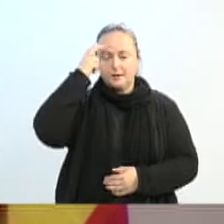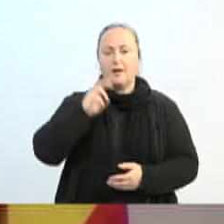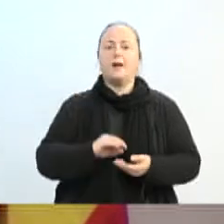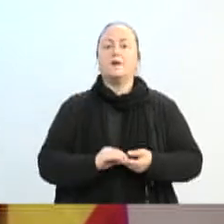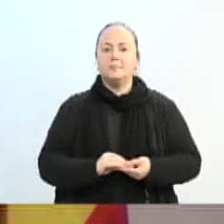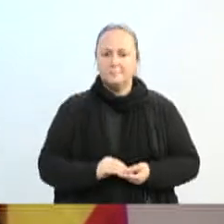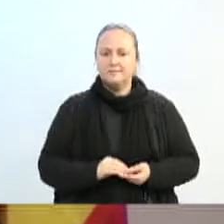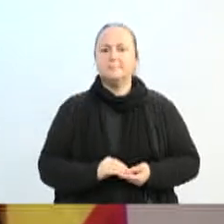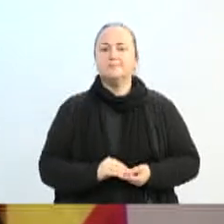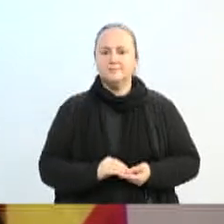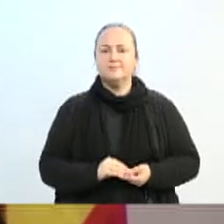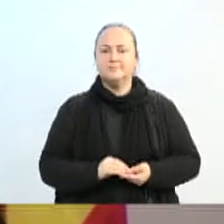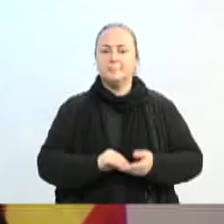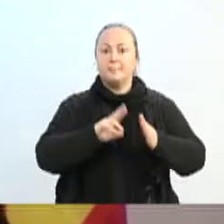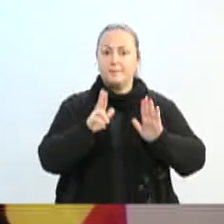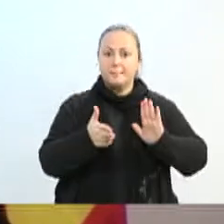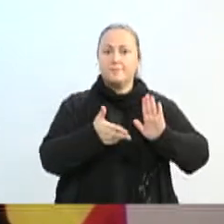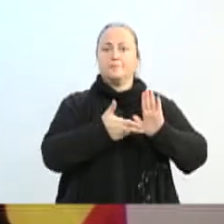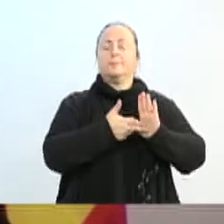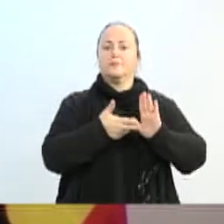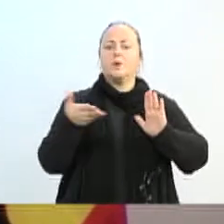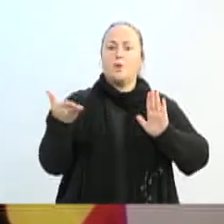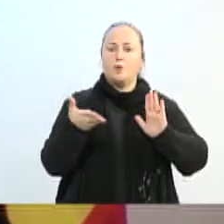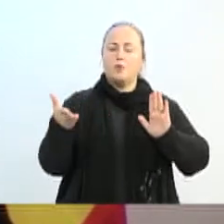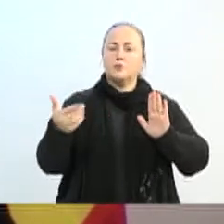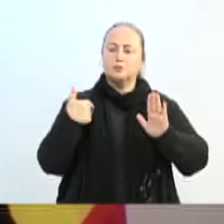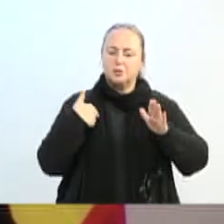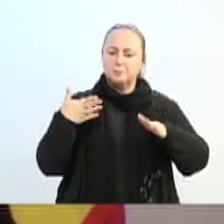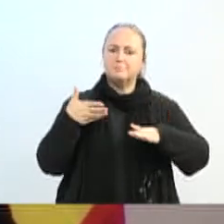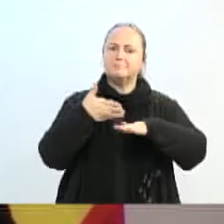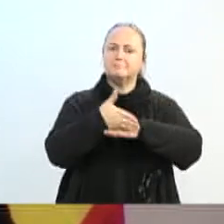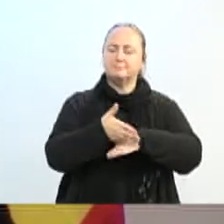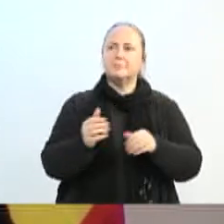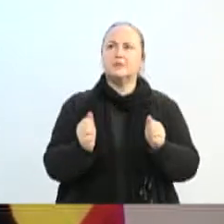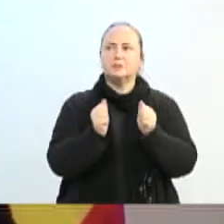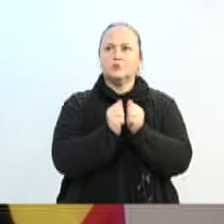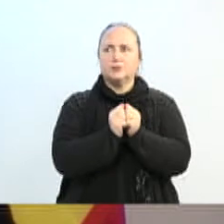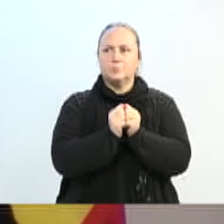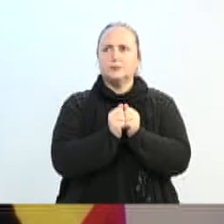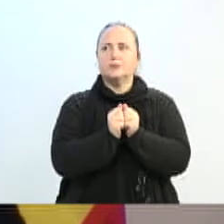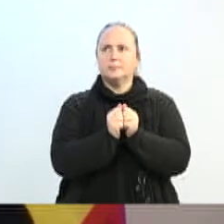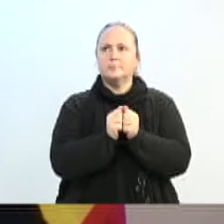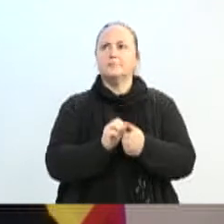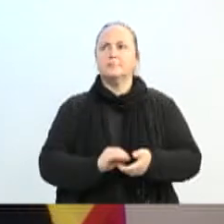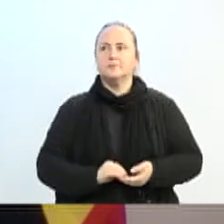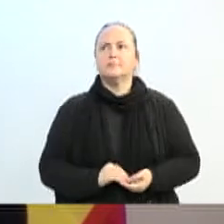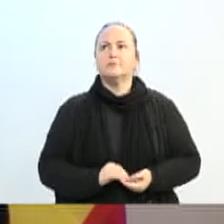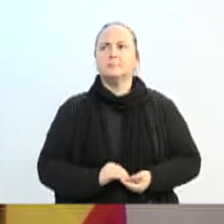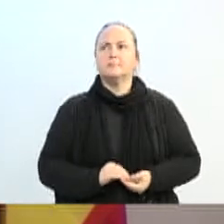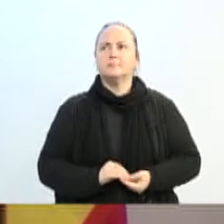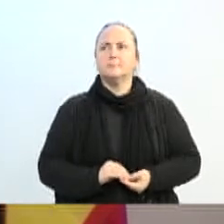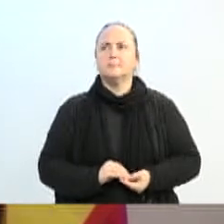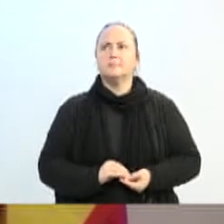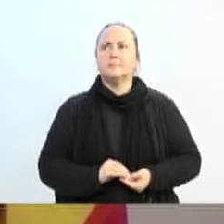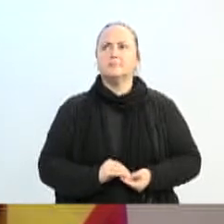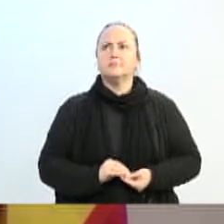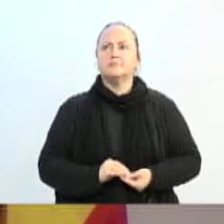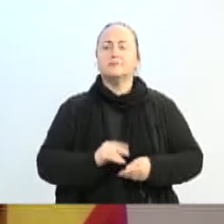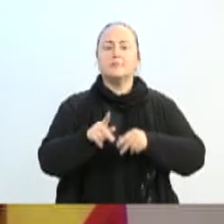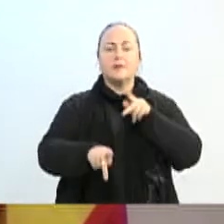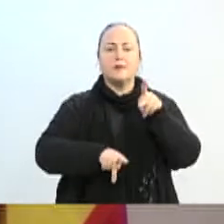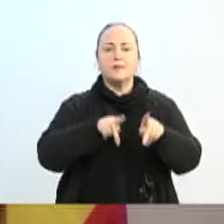a posse hoje no salão nobre da prefeitura fez questão de participar o povo o povo blumenauense